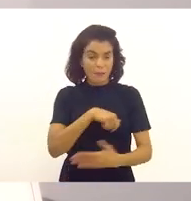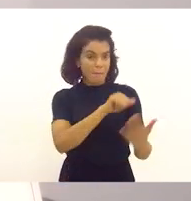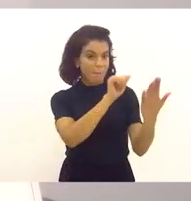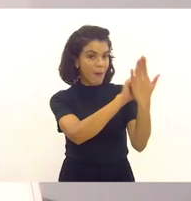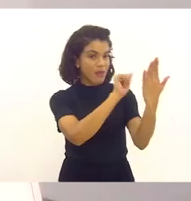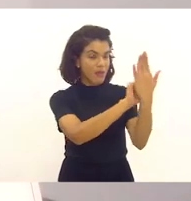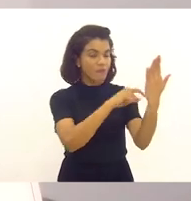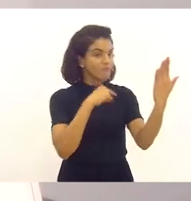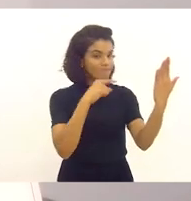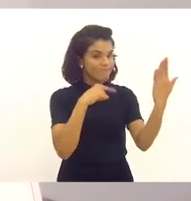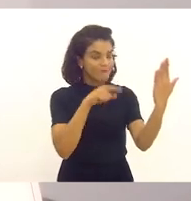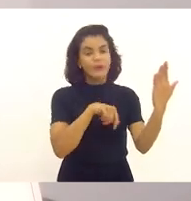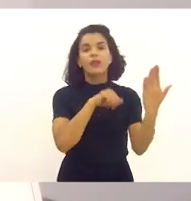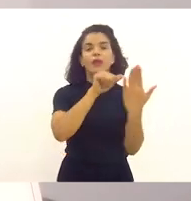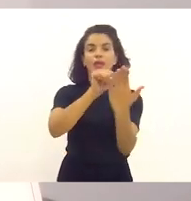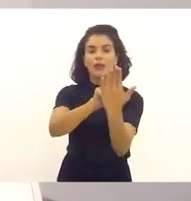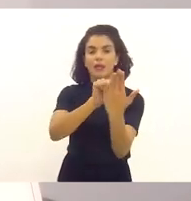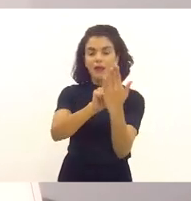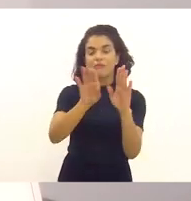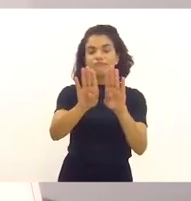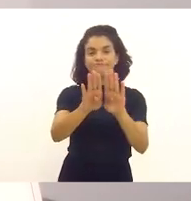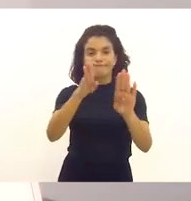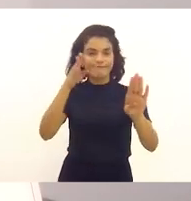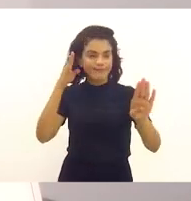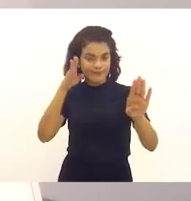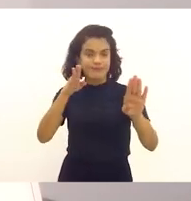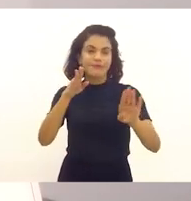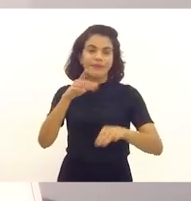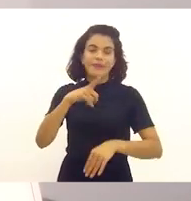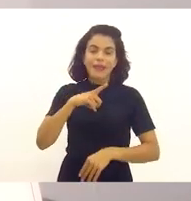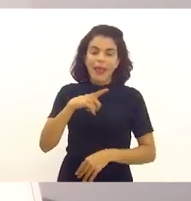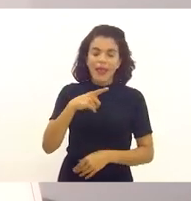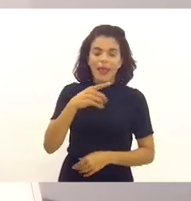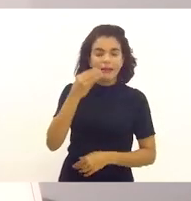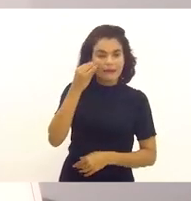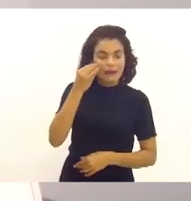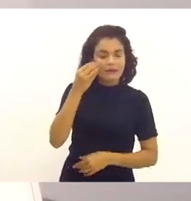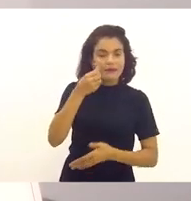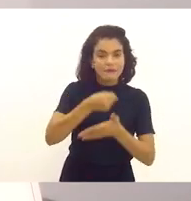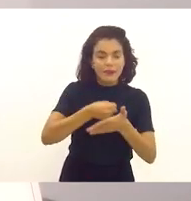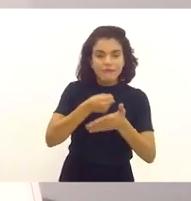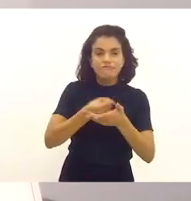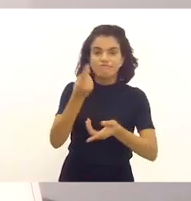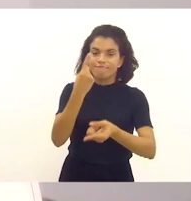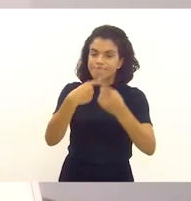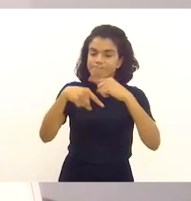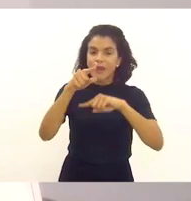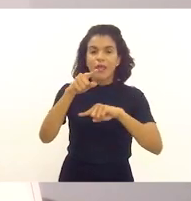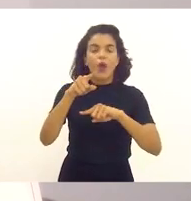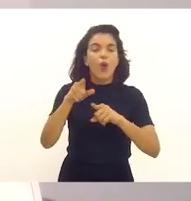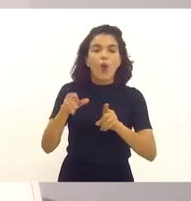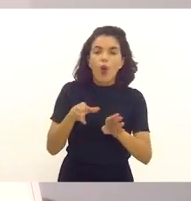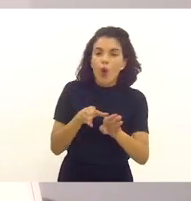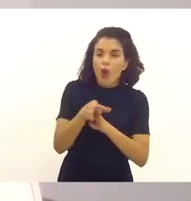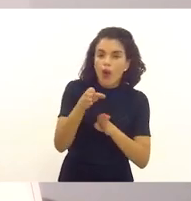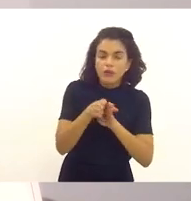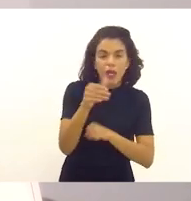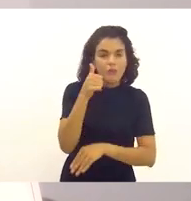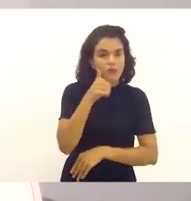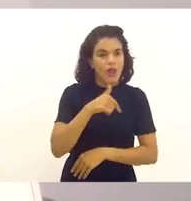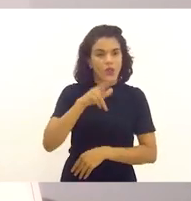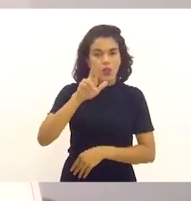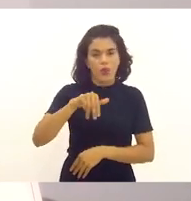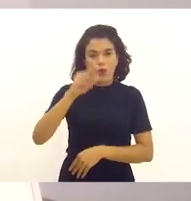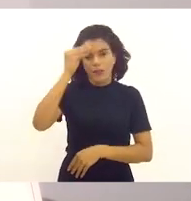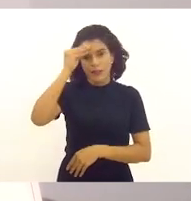vamos bater na outra porta Eu sei que existe uma revitimização mas o que a gente sentia que a mulher nunca desista né que ela siga